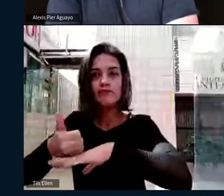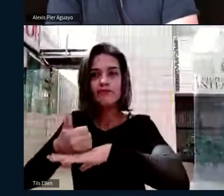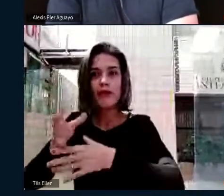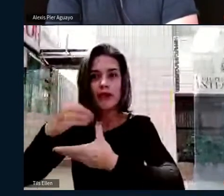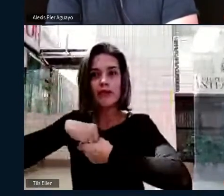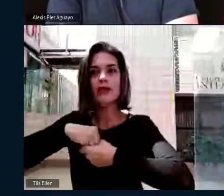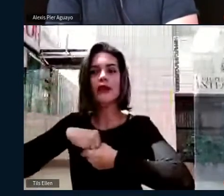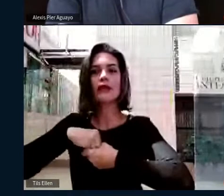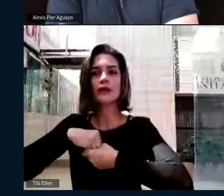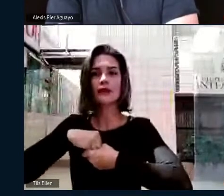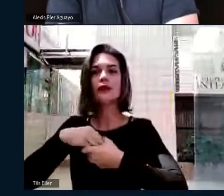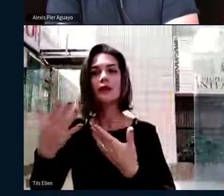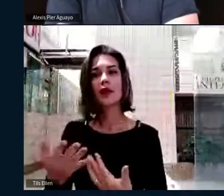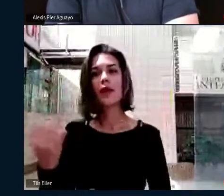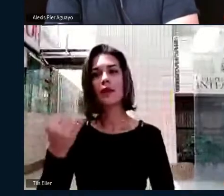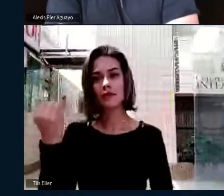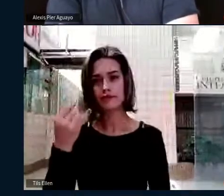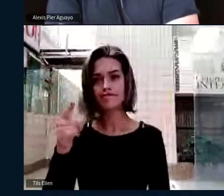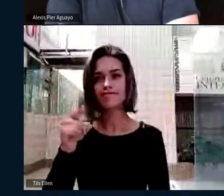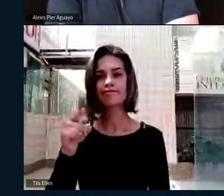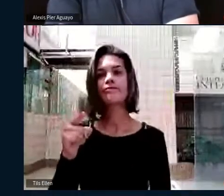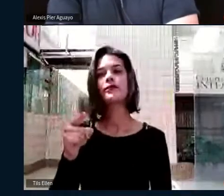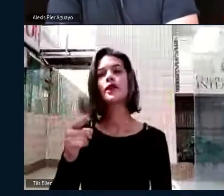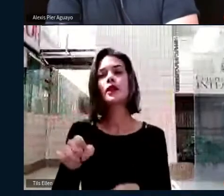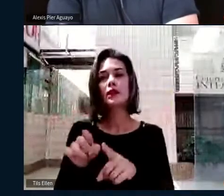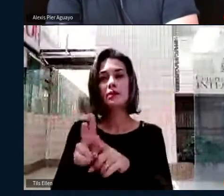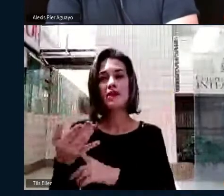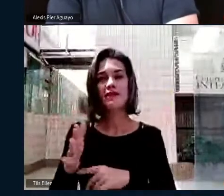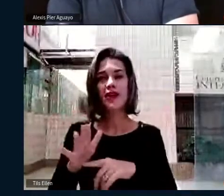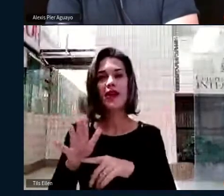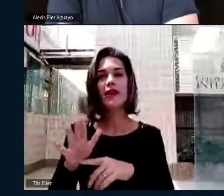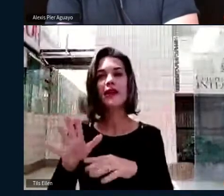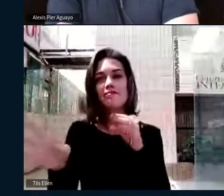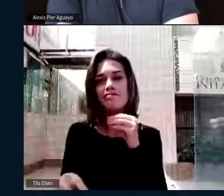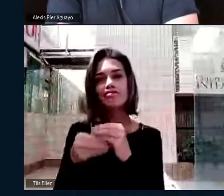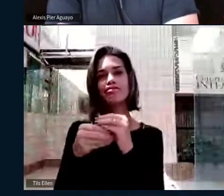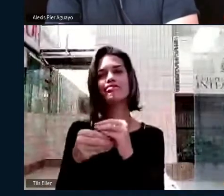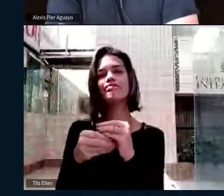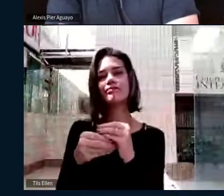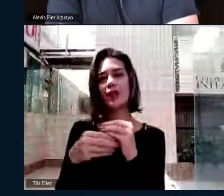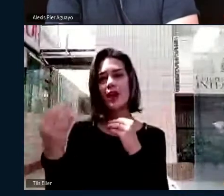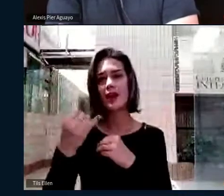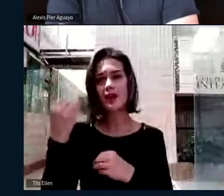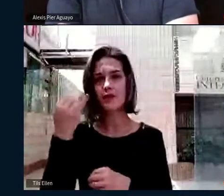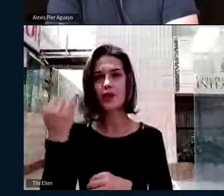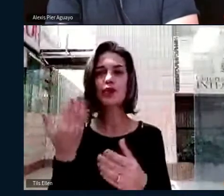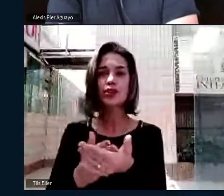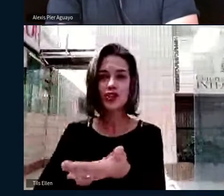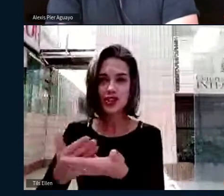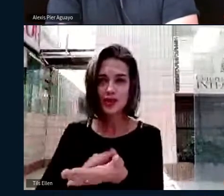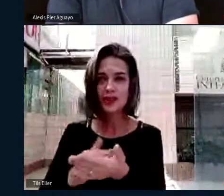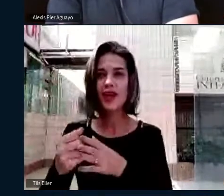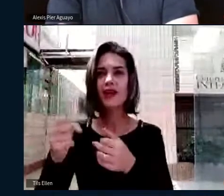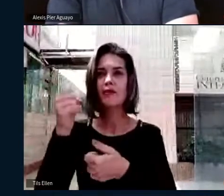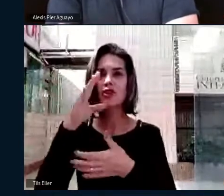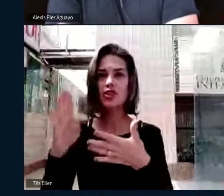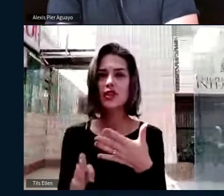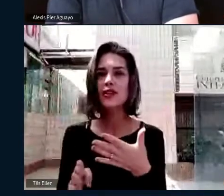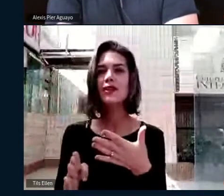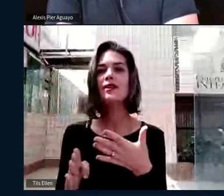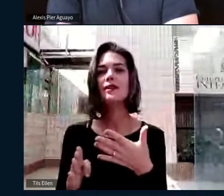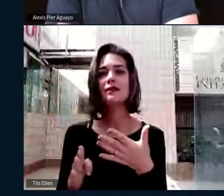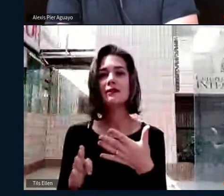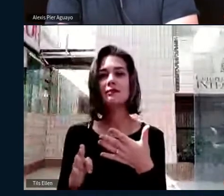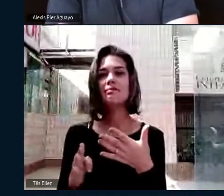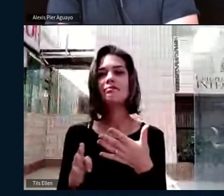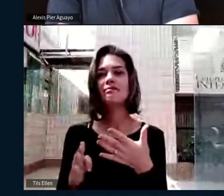bem interessante e que vem aí reiterar a importância dos intérpretes de Libras observarem